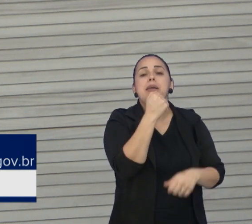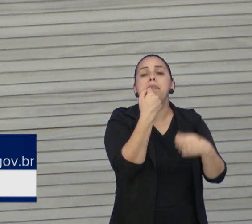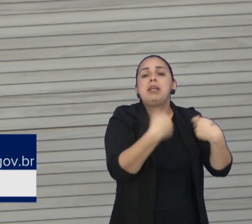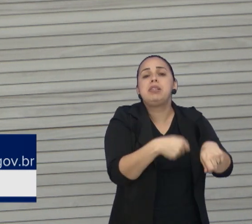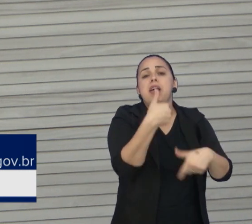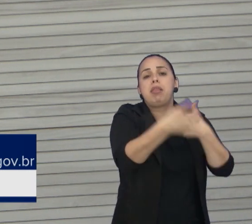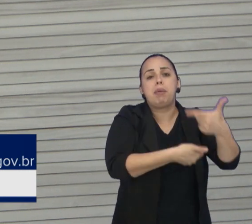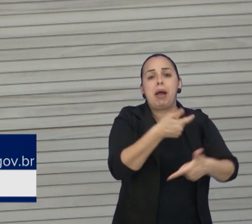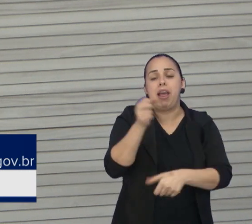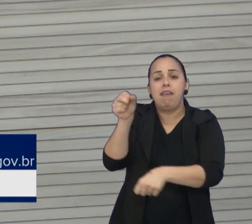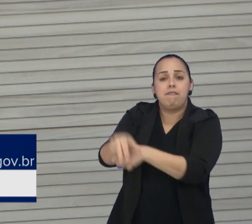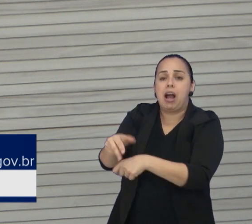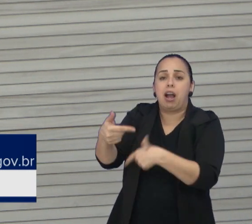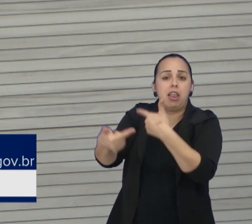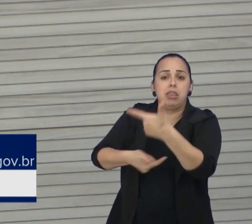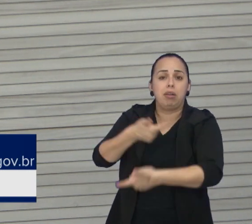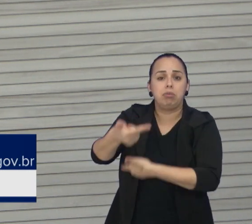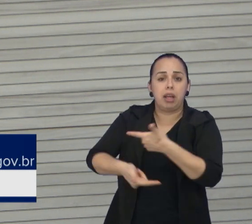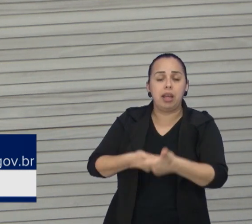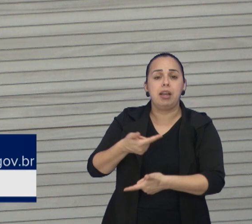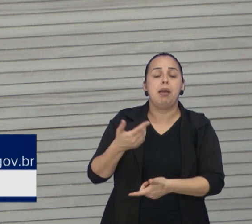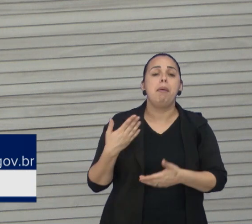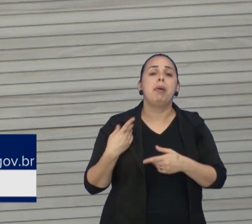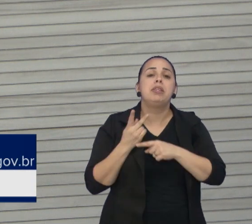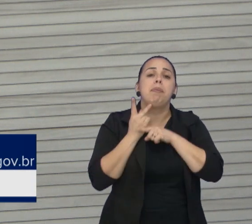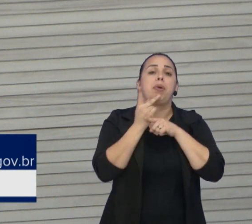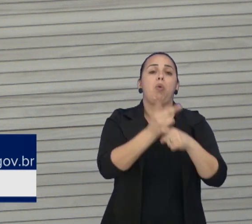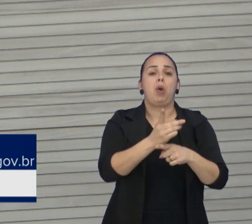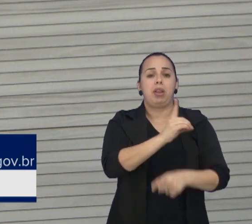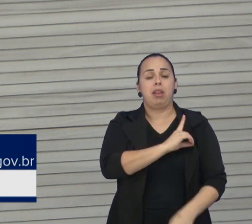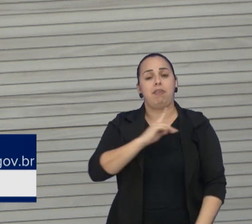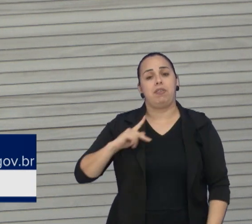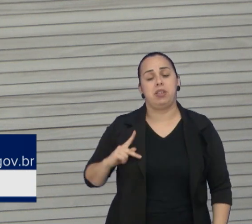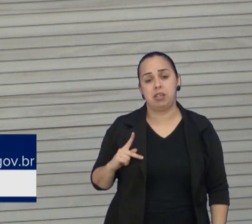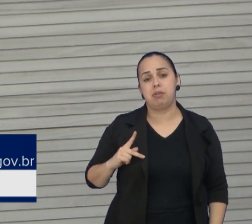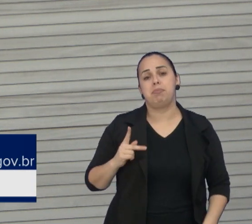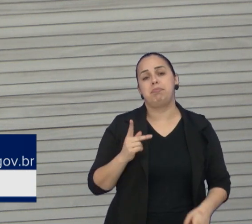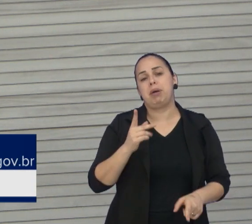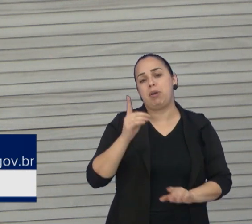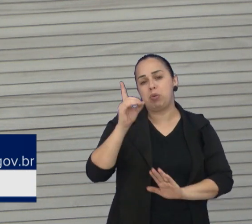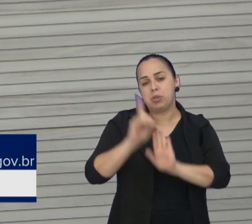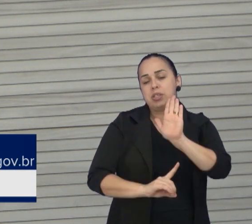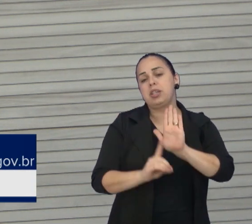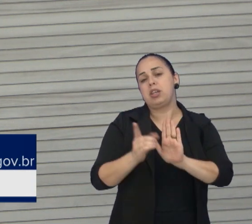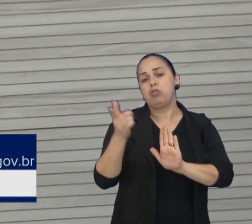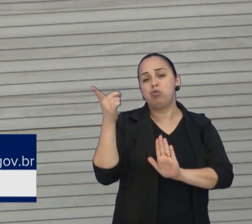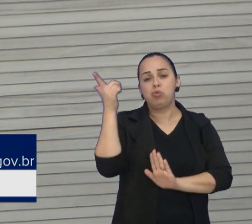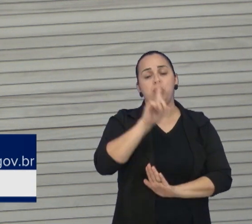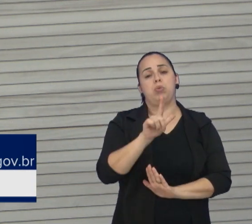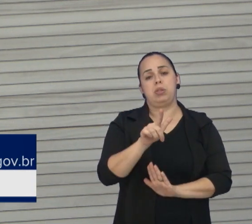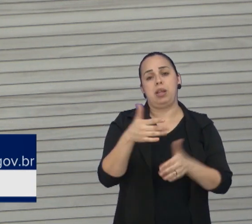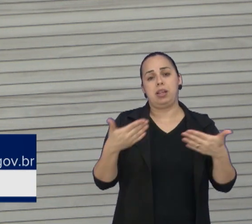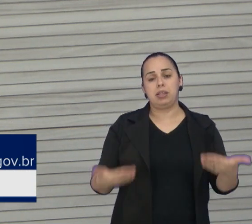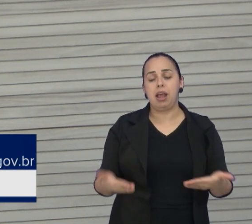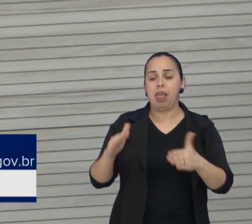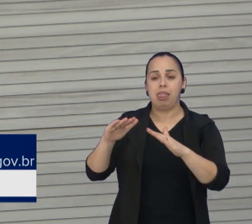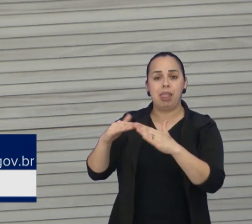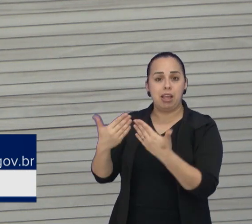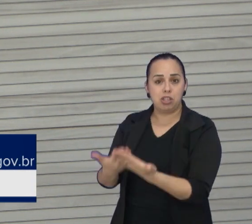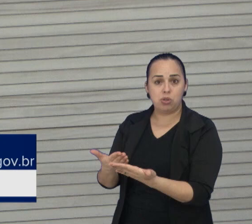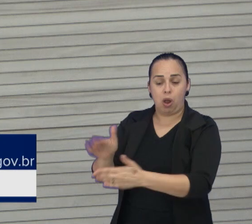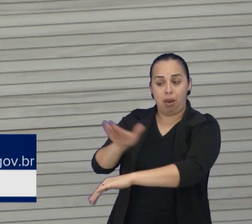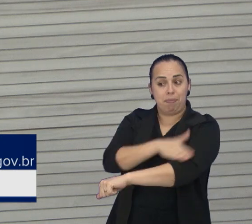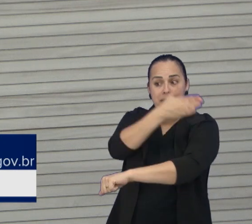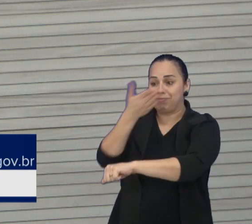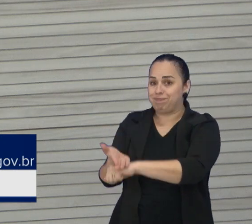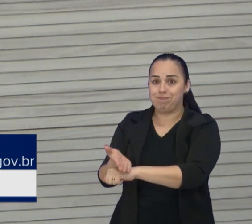creche e correndo atrás da defensoria para garantir o seu direito para conseguir levar o pão para as crianças. Porque a creche período